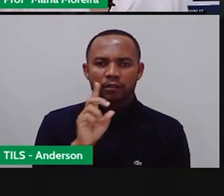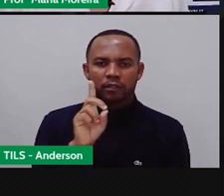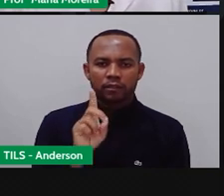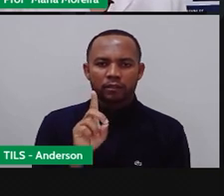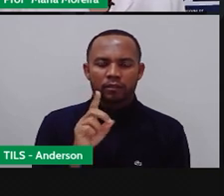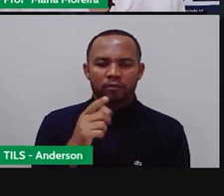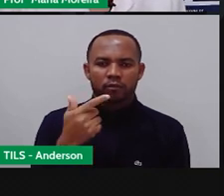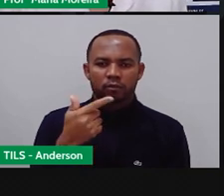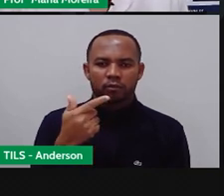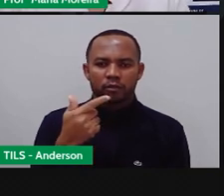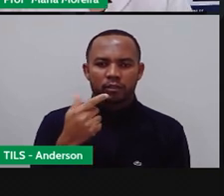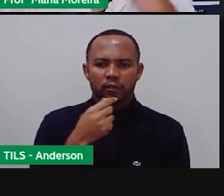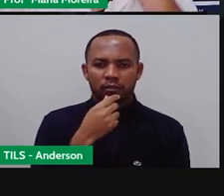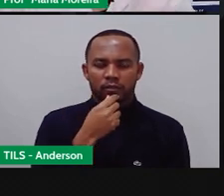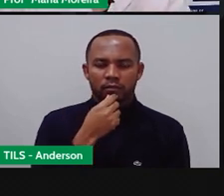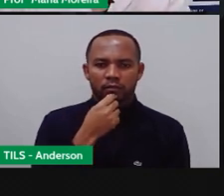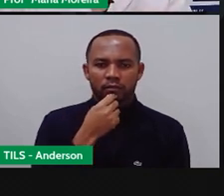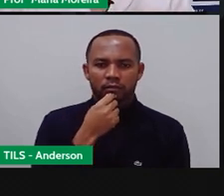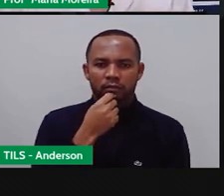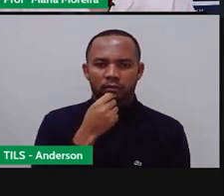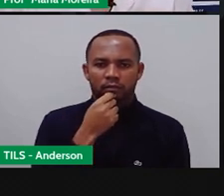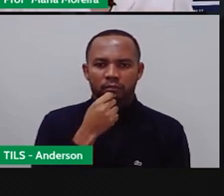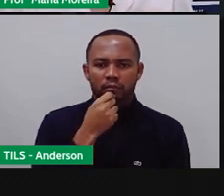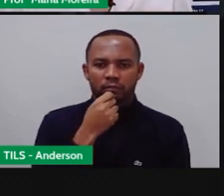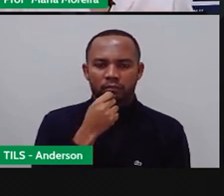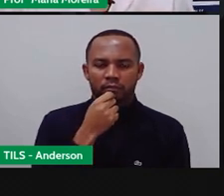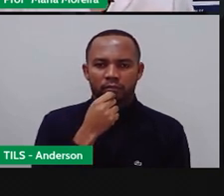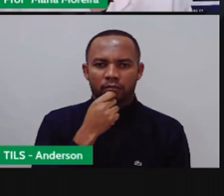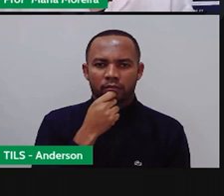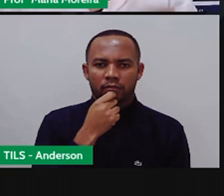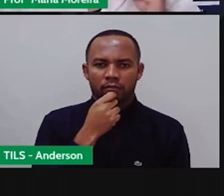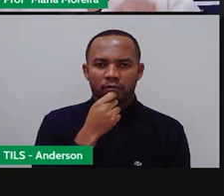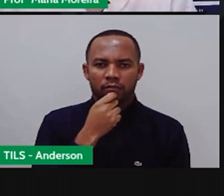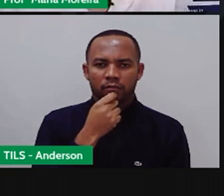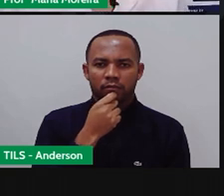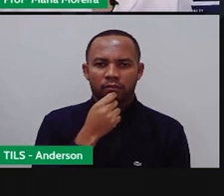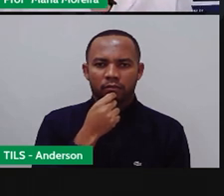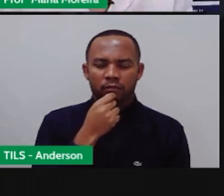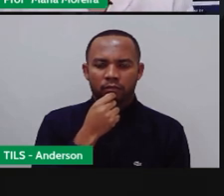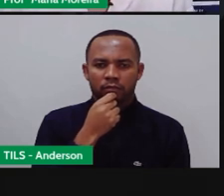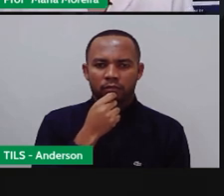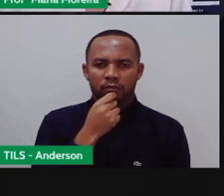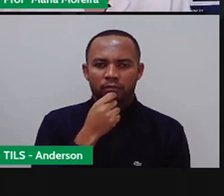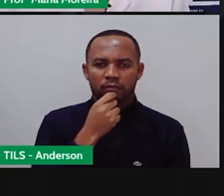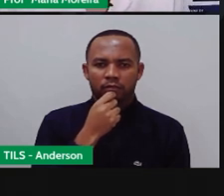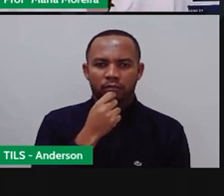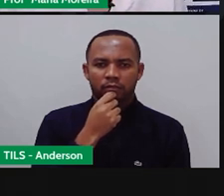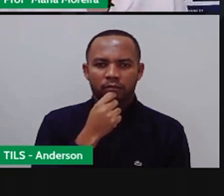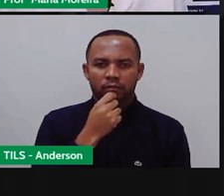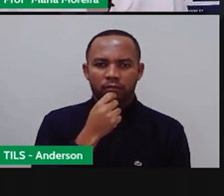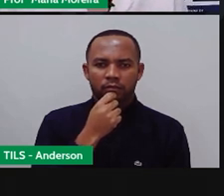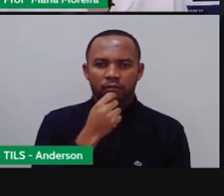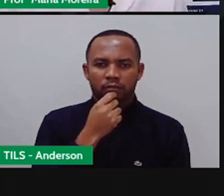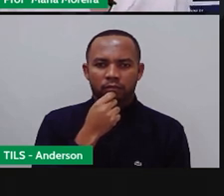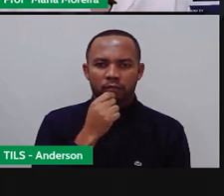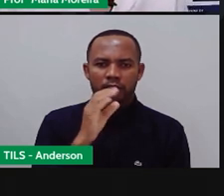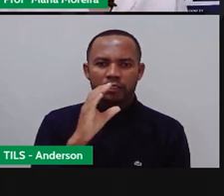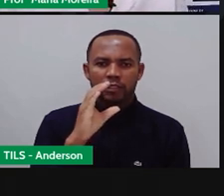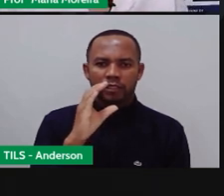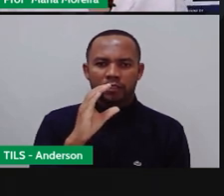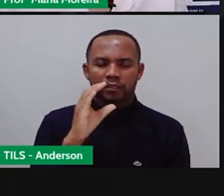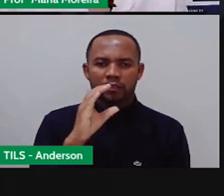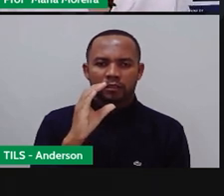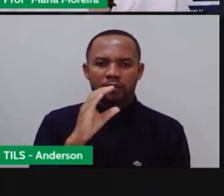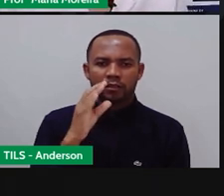dezenas duas dezenas porque o meu dois aí que tá o que no quadro posicional no valor de dezena